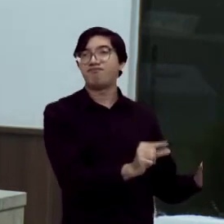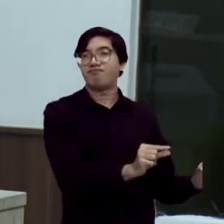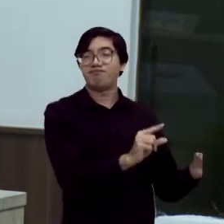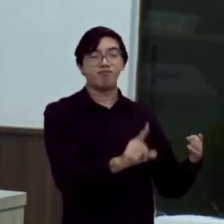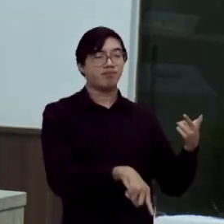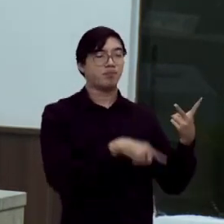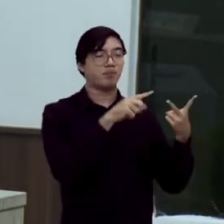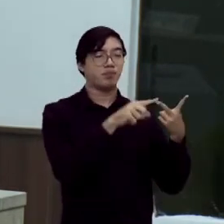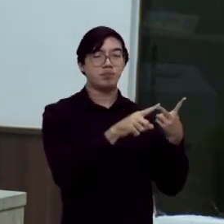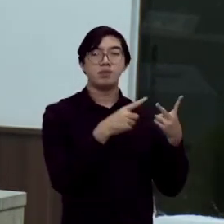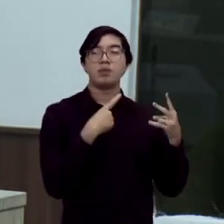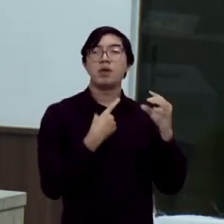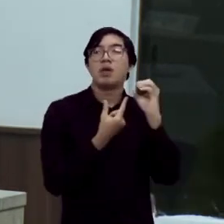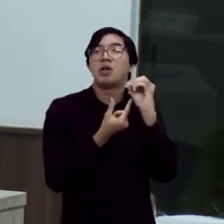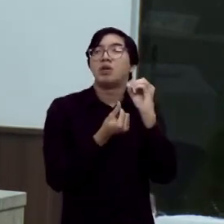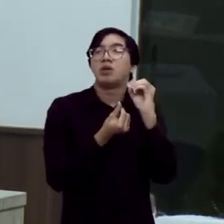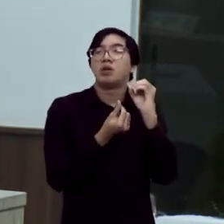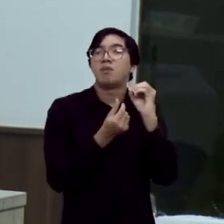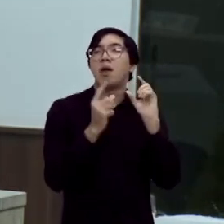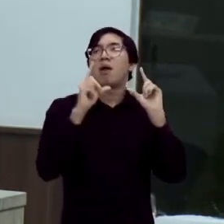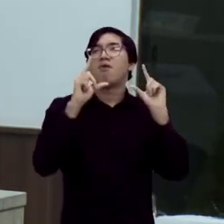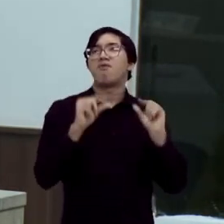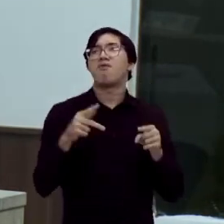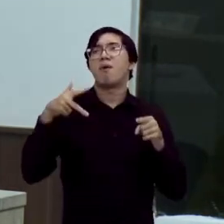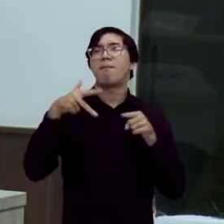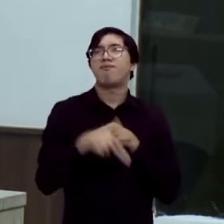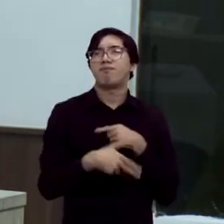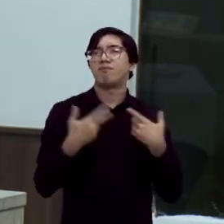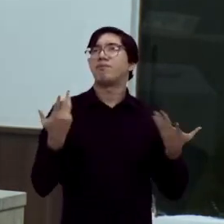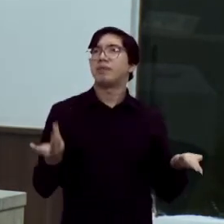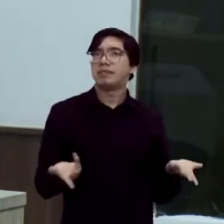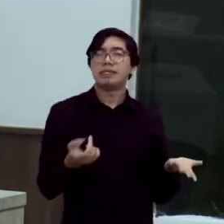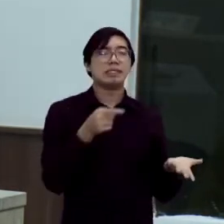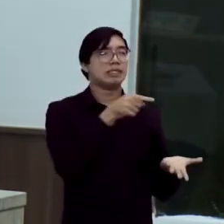cortar o que está sendo feito hoje, o serviço que está tendo hoje. Então,